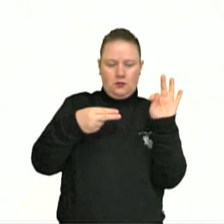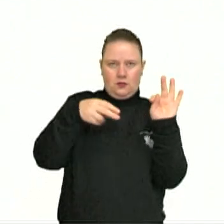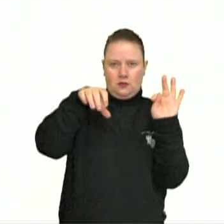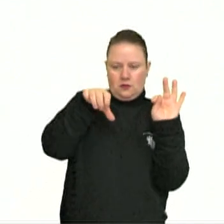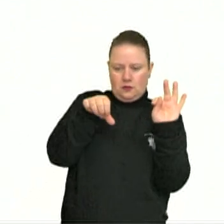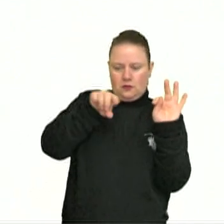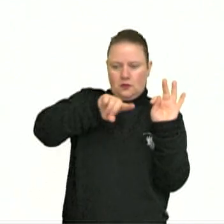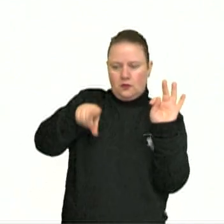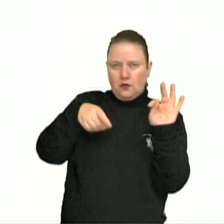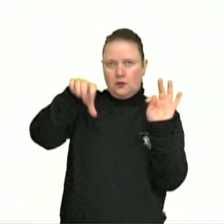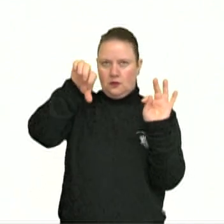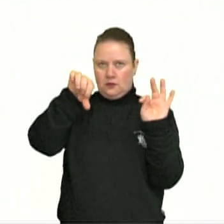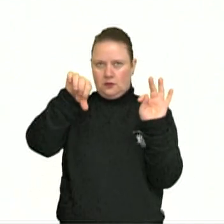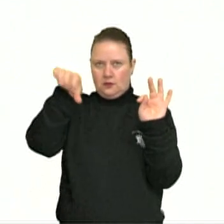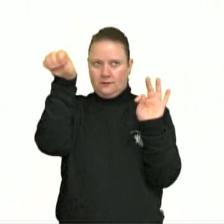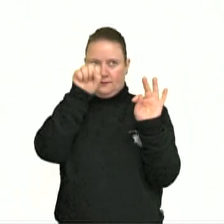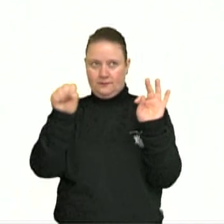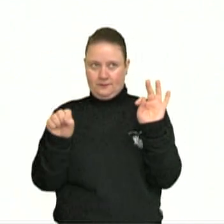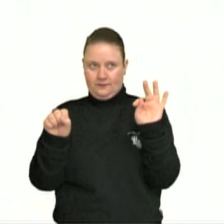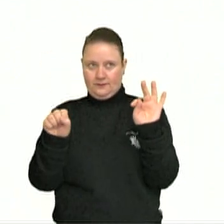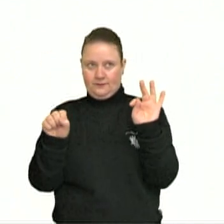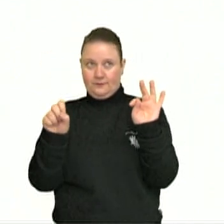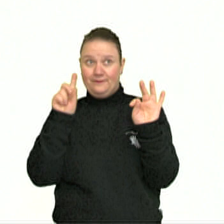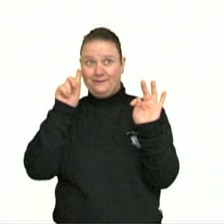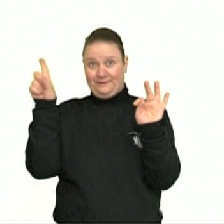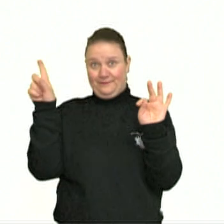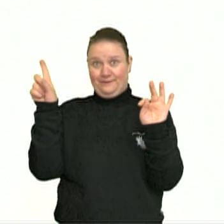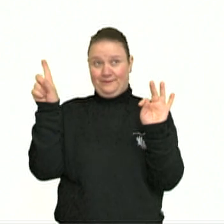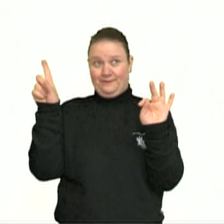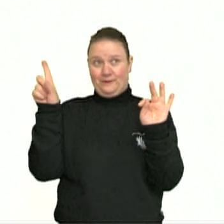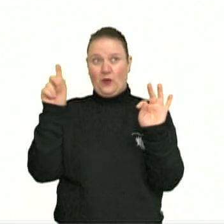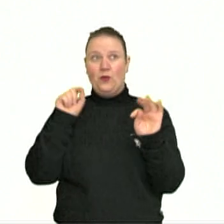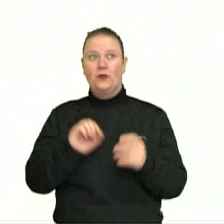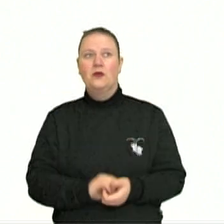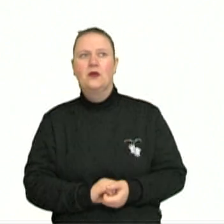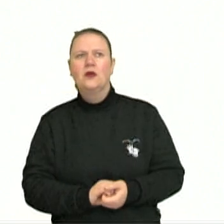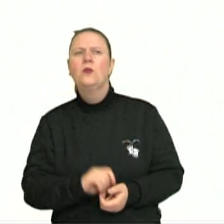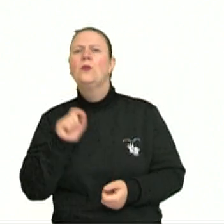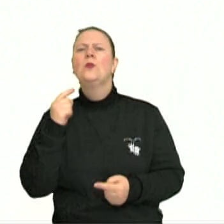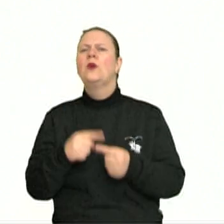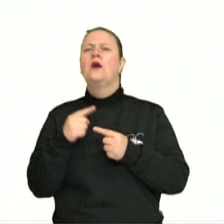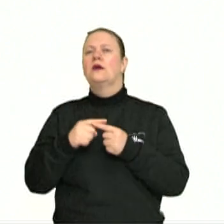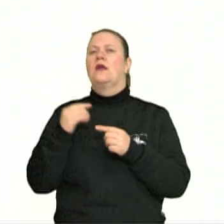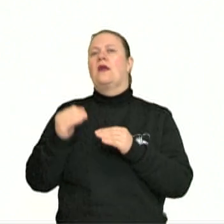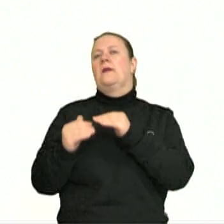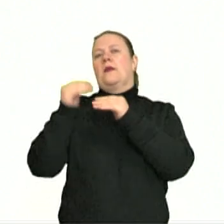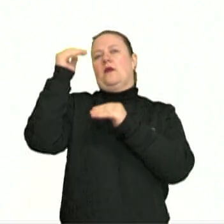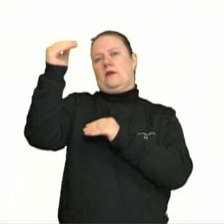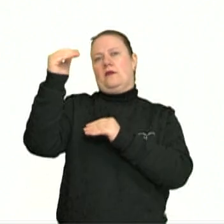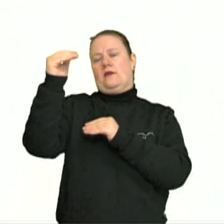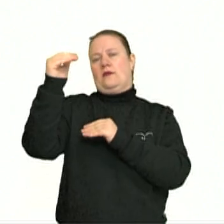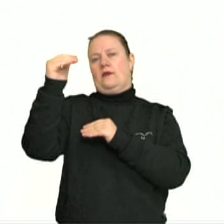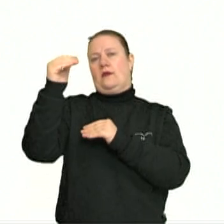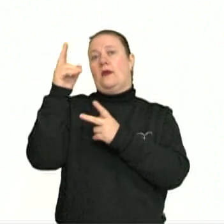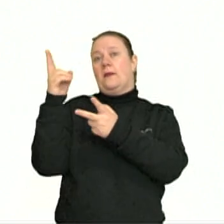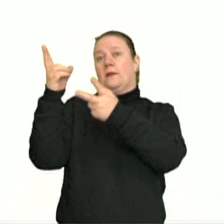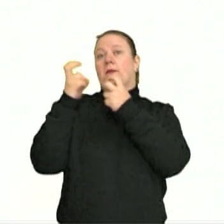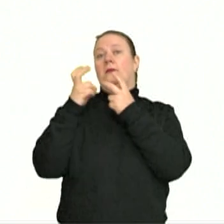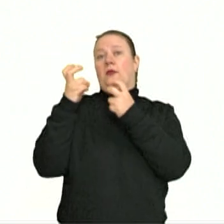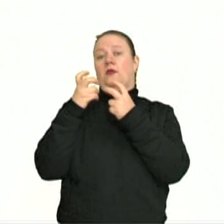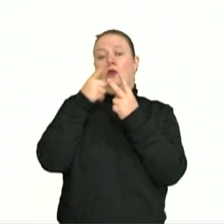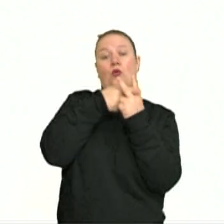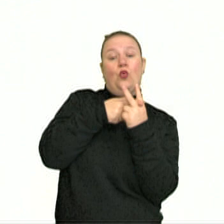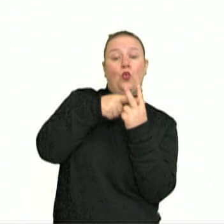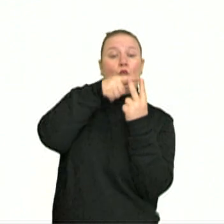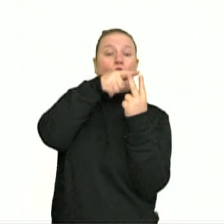realmente aumentou, né? E aumentou aqui não numa proporção parecida com o valor da gravidade, mas percebo que por causa da raiz